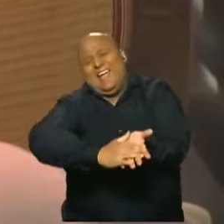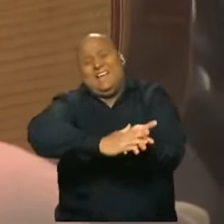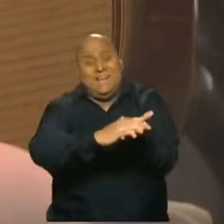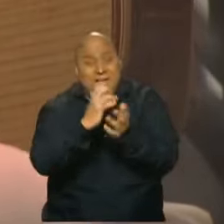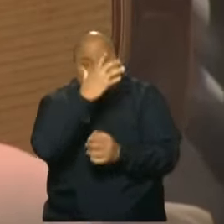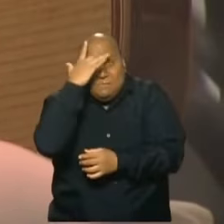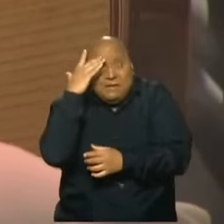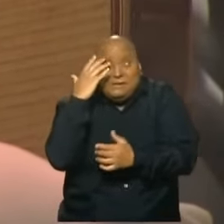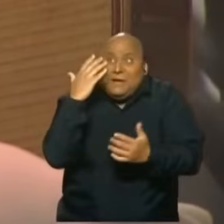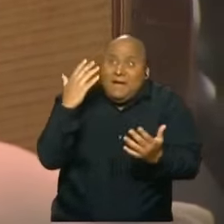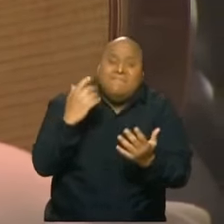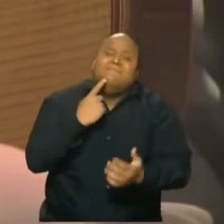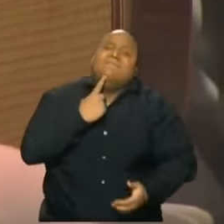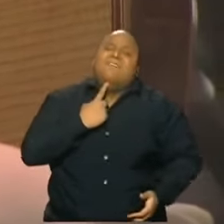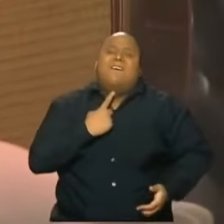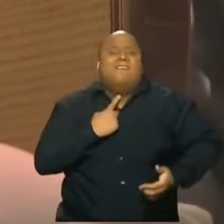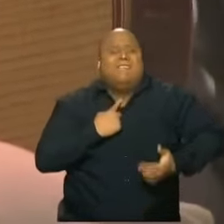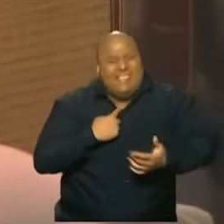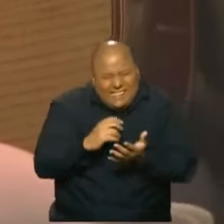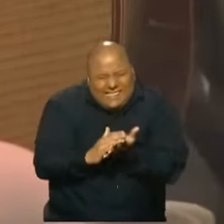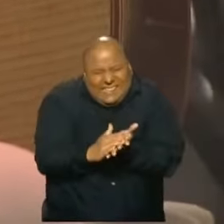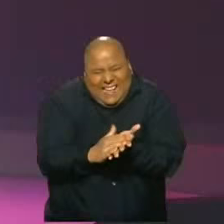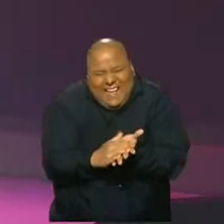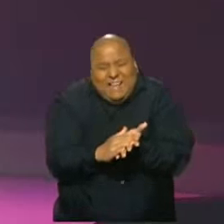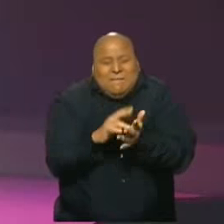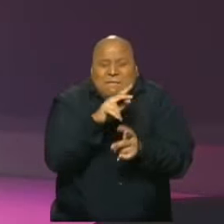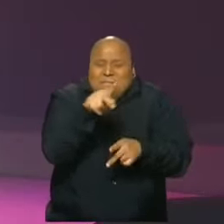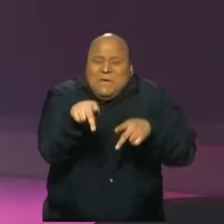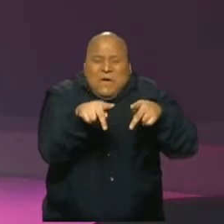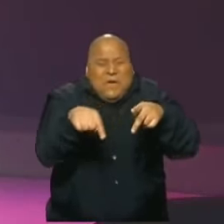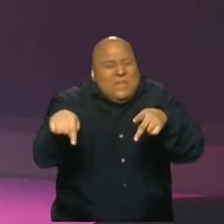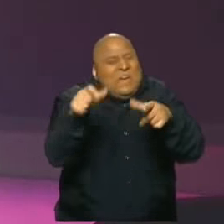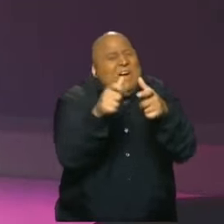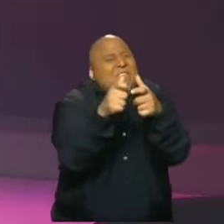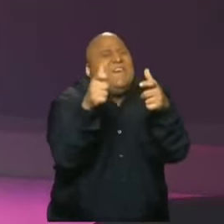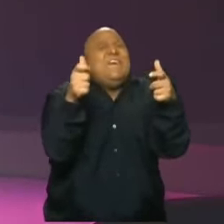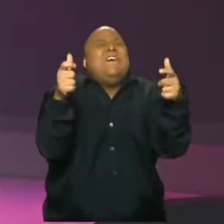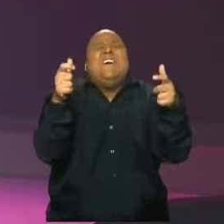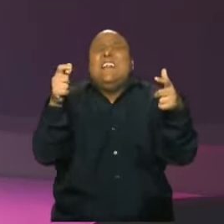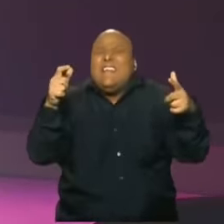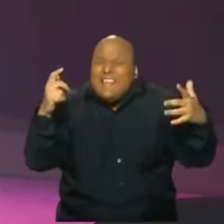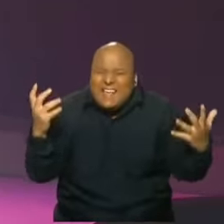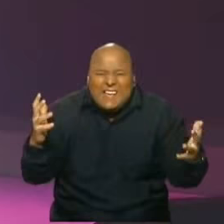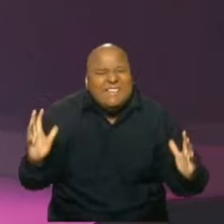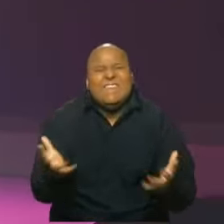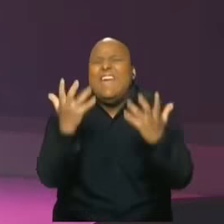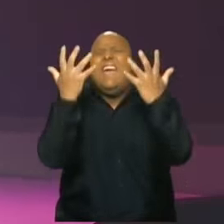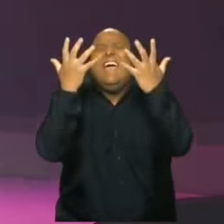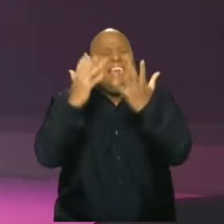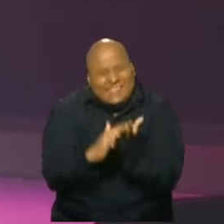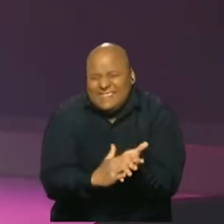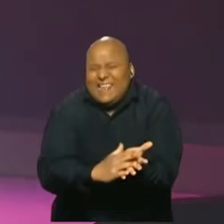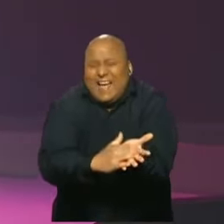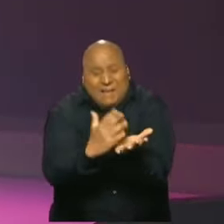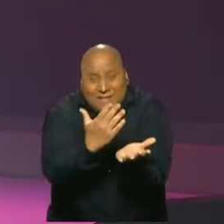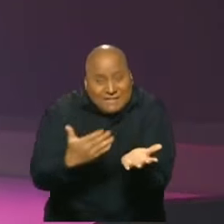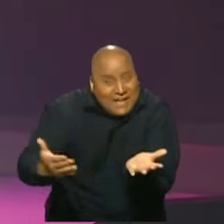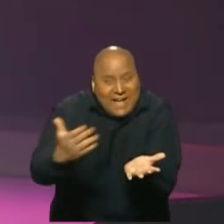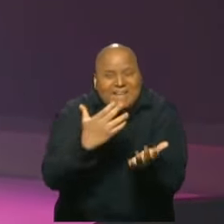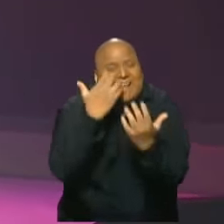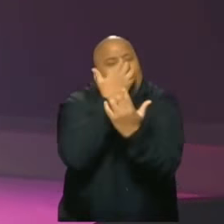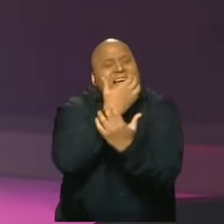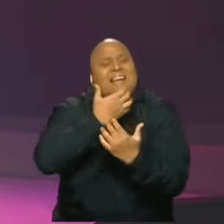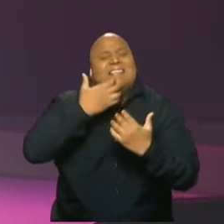Quem está pedindo é a voz do povo do país. Viva o samba, vamos